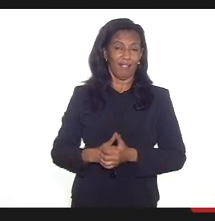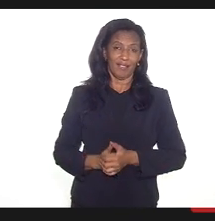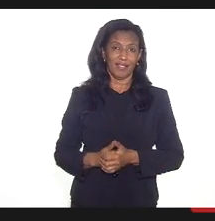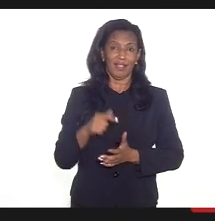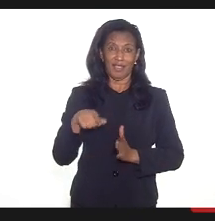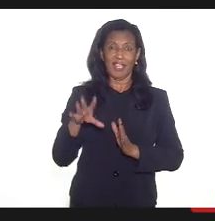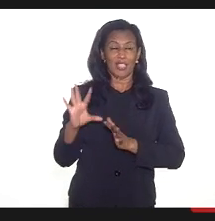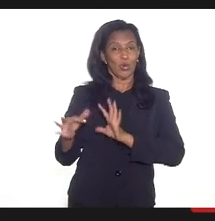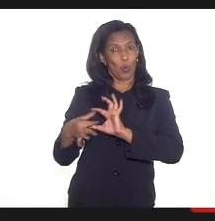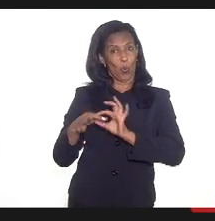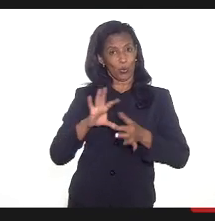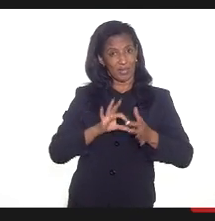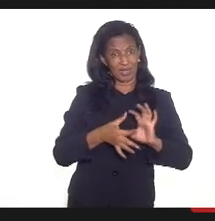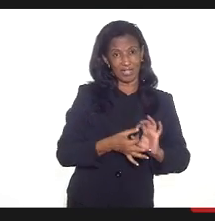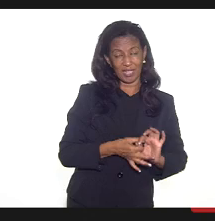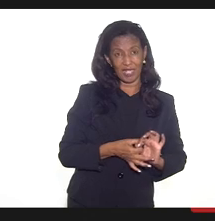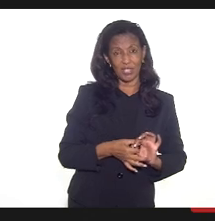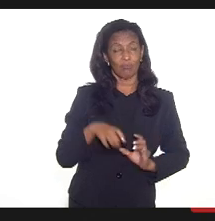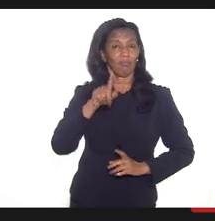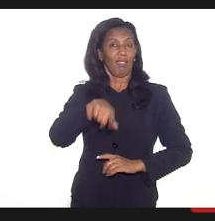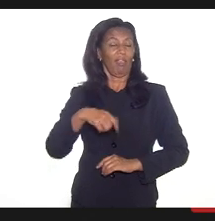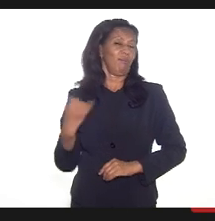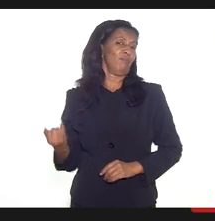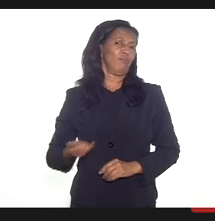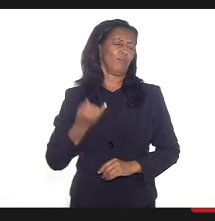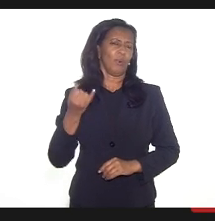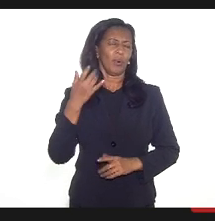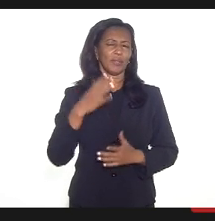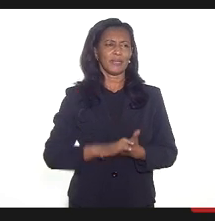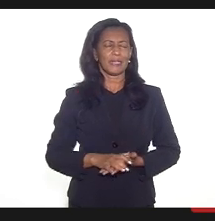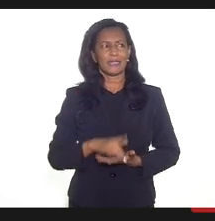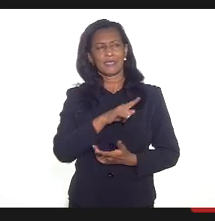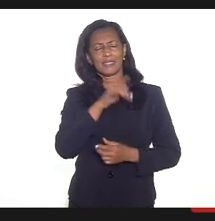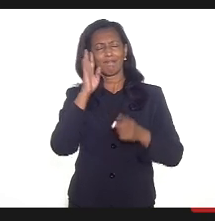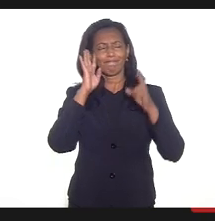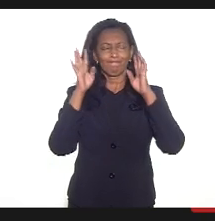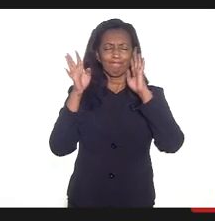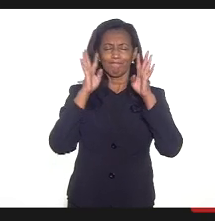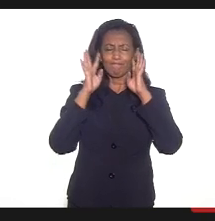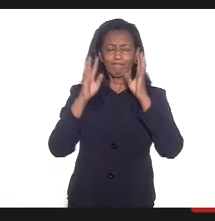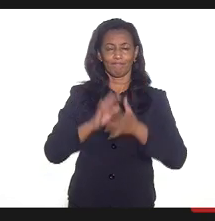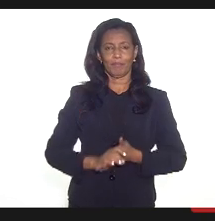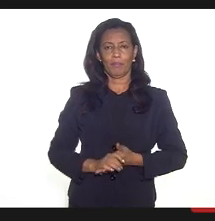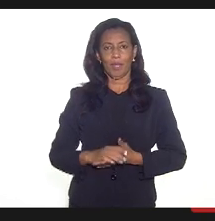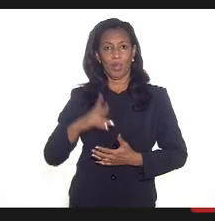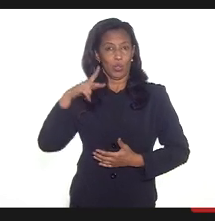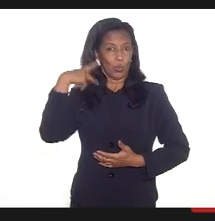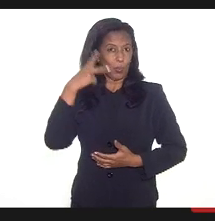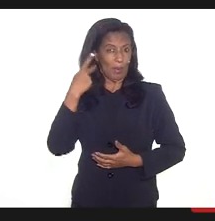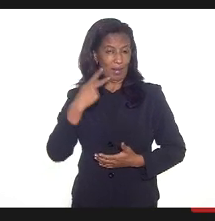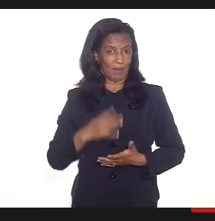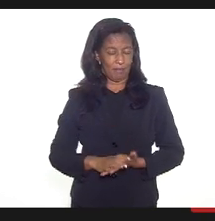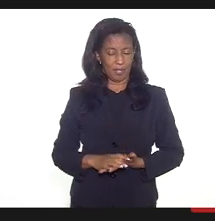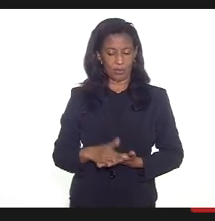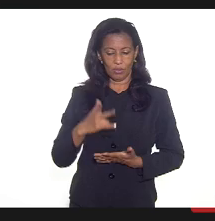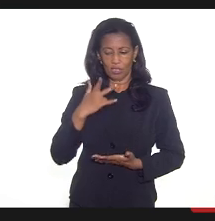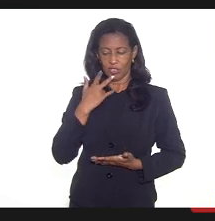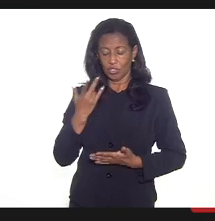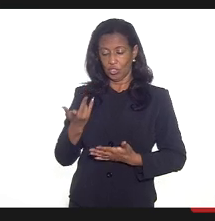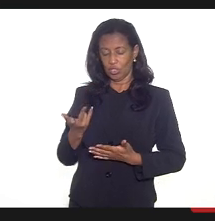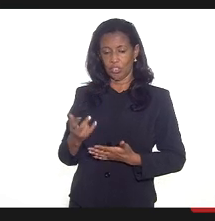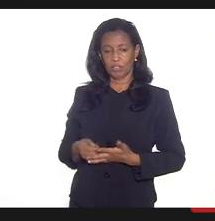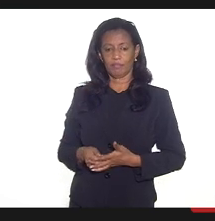nesse contexto. E é muito importante essas reflexões, né? No parlamento, a gente instituiu,